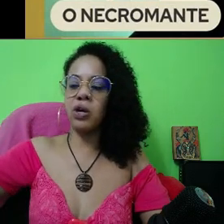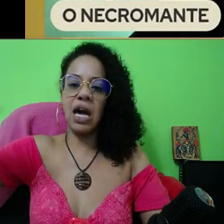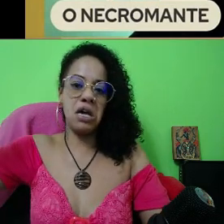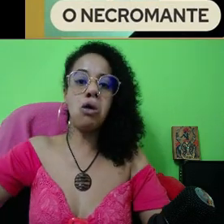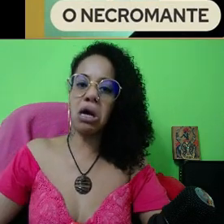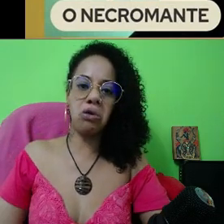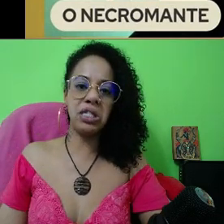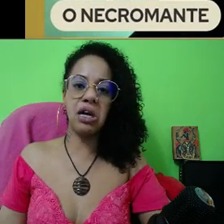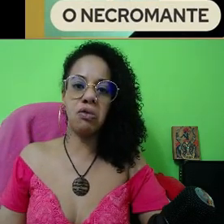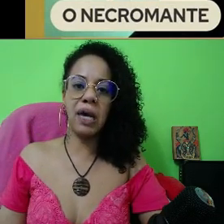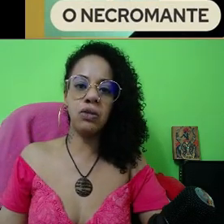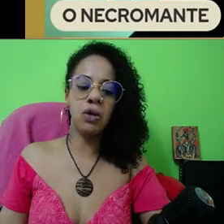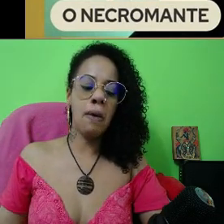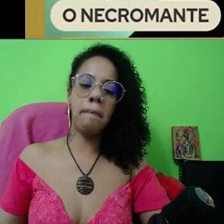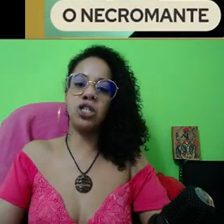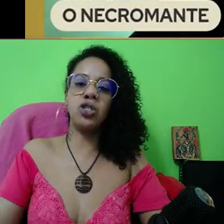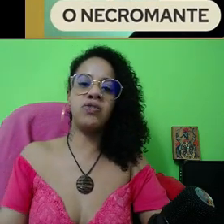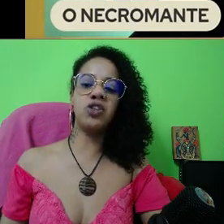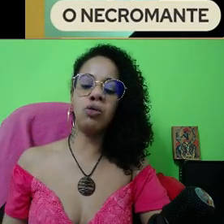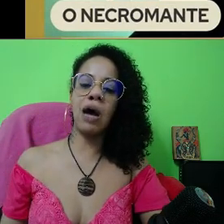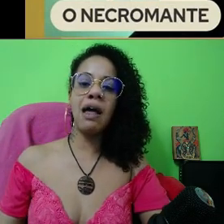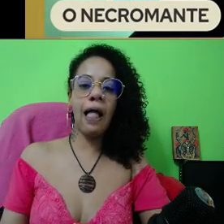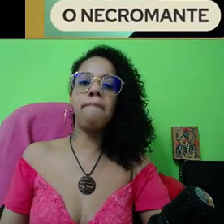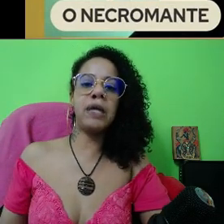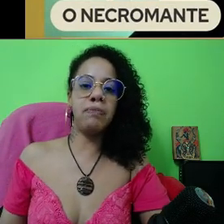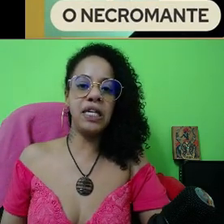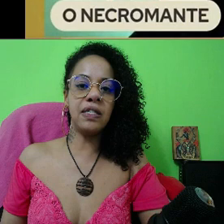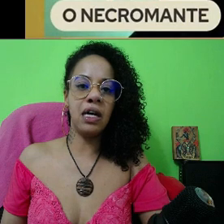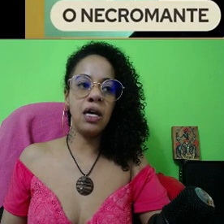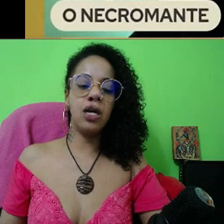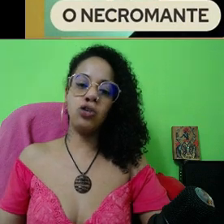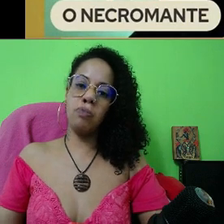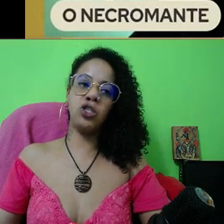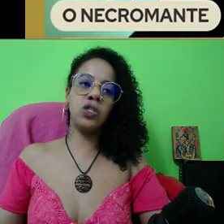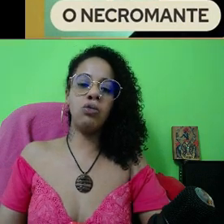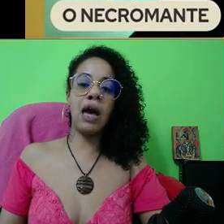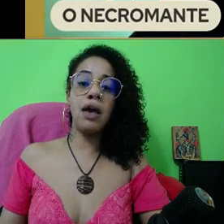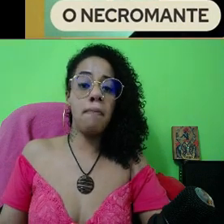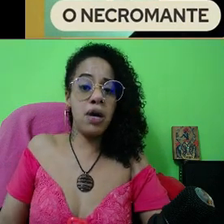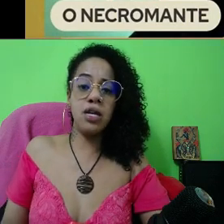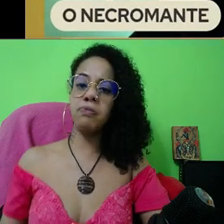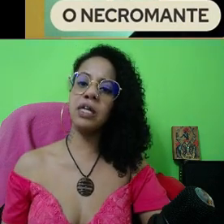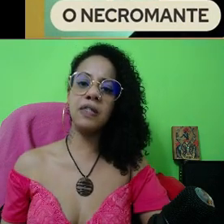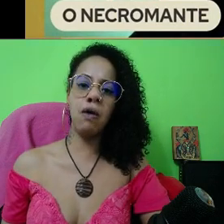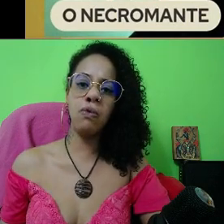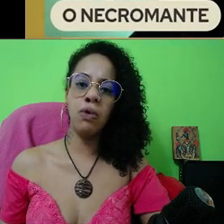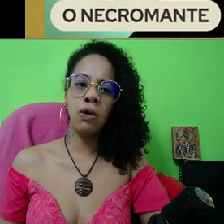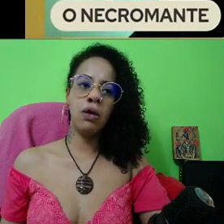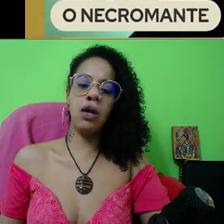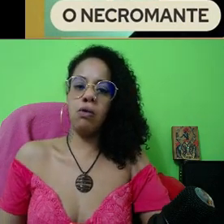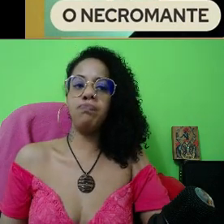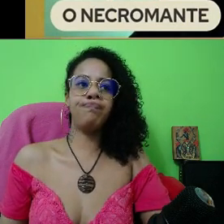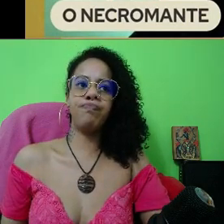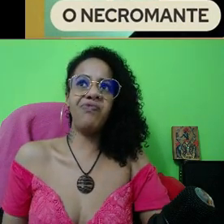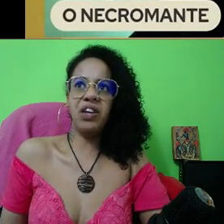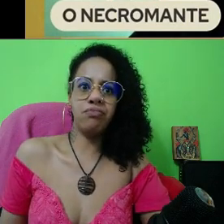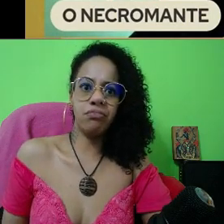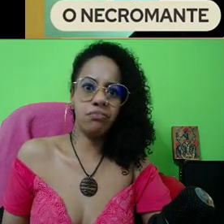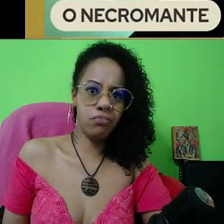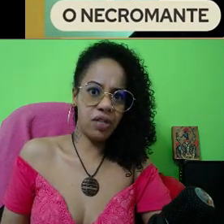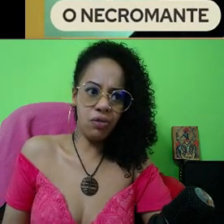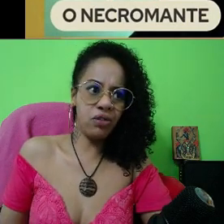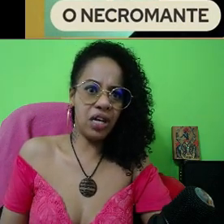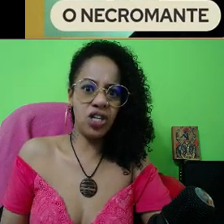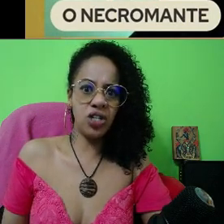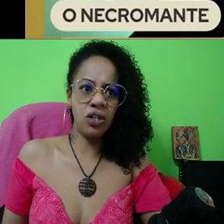não sei o quê Porque aí qualquer coisa é argumento para desvirtuar a premissa e o nome disso é manipulação e eu enfim